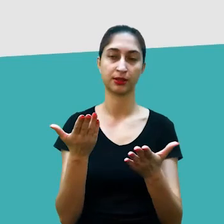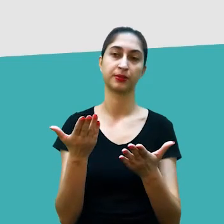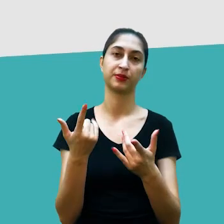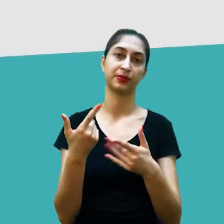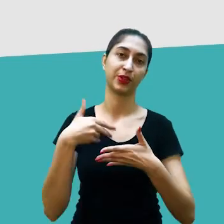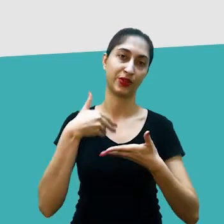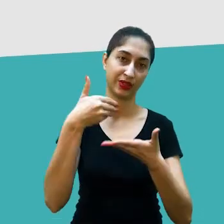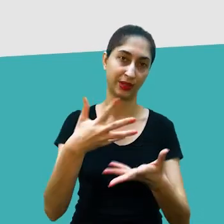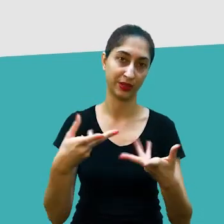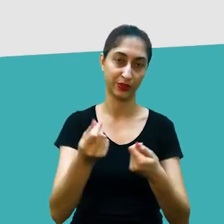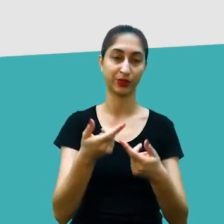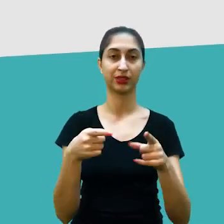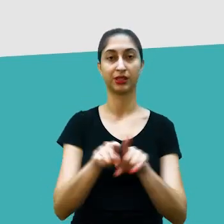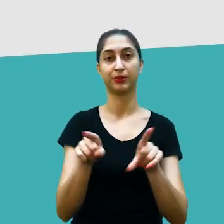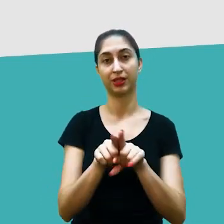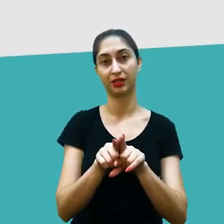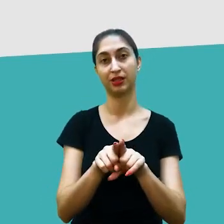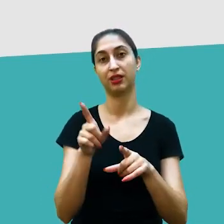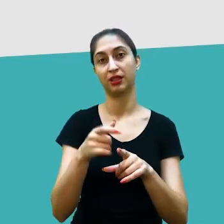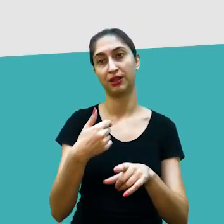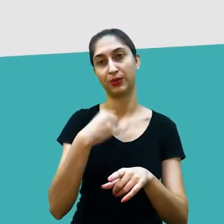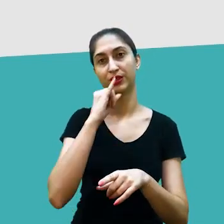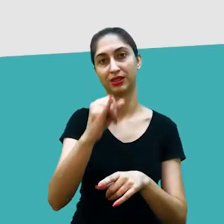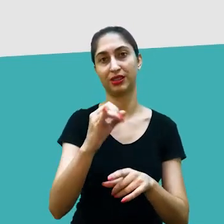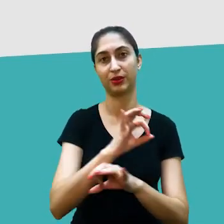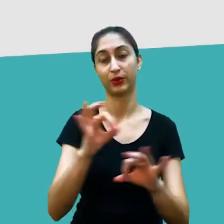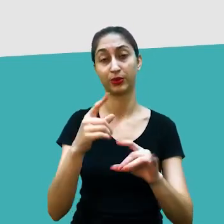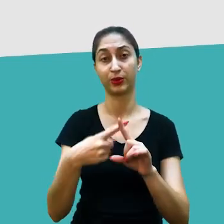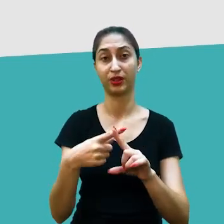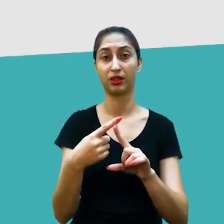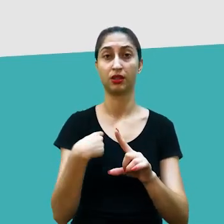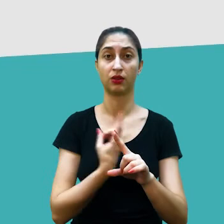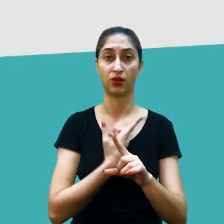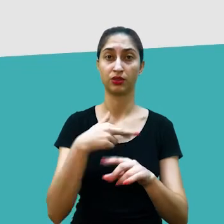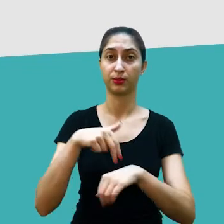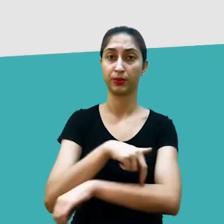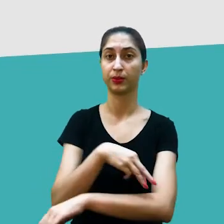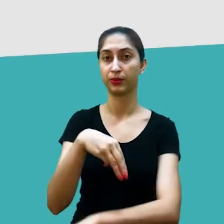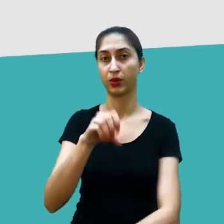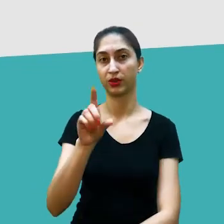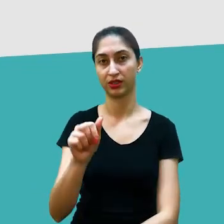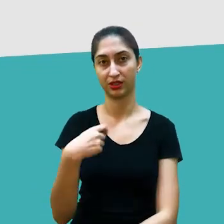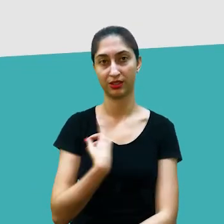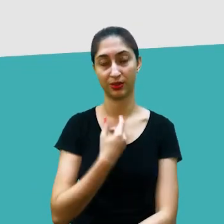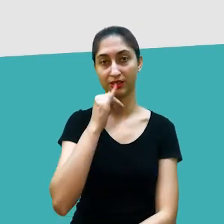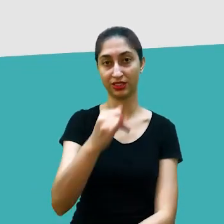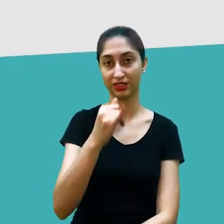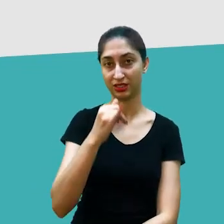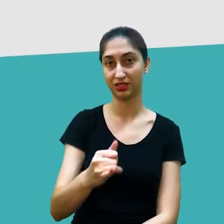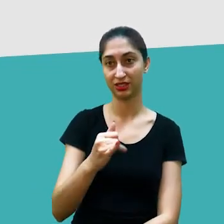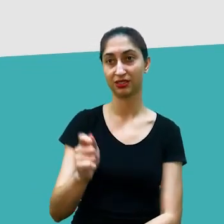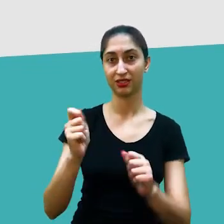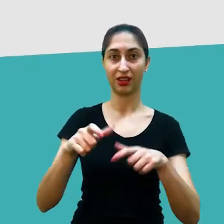incrível e poder estar sendo ouvido, né? Eu acho que quanto mais a gente na moda fala, mais isso reverbera e pode